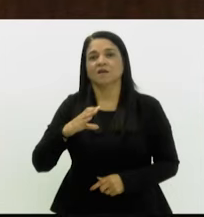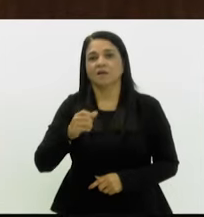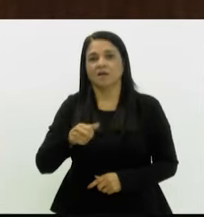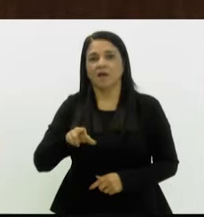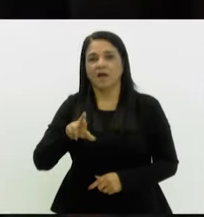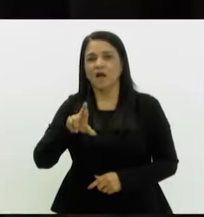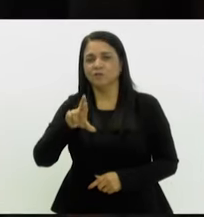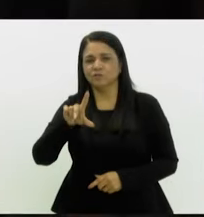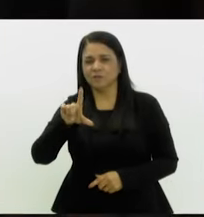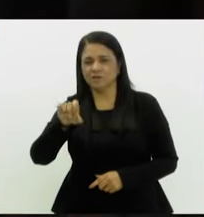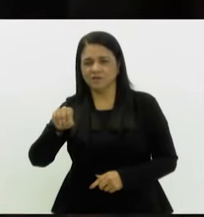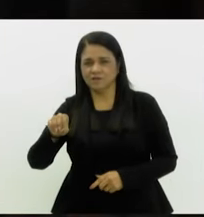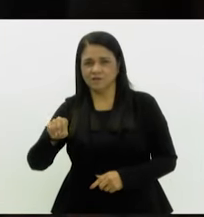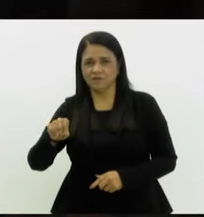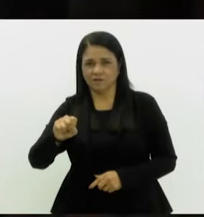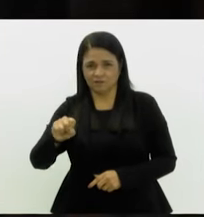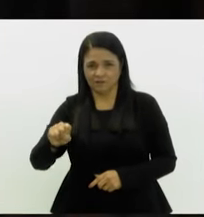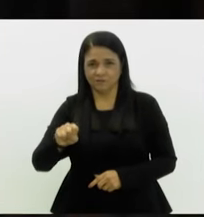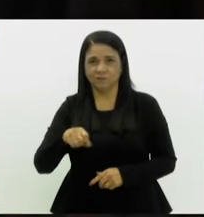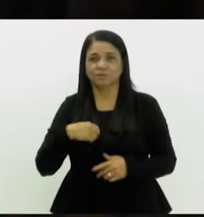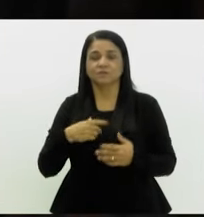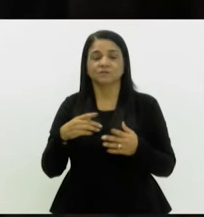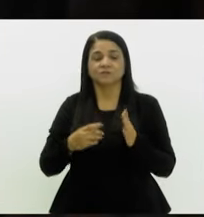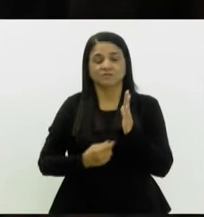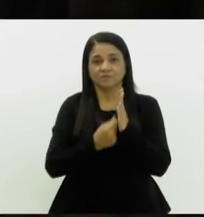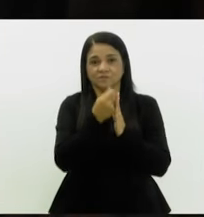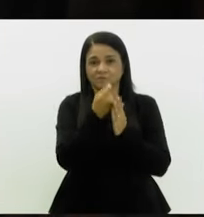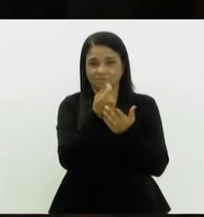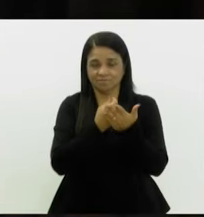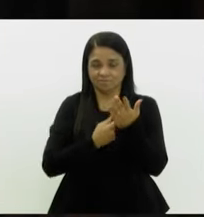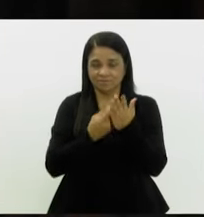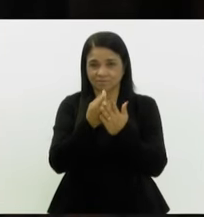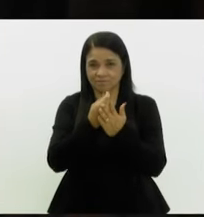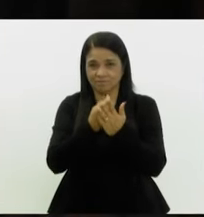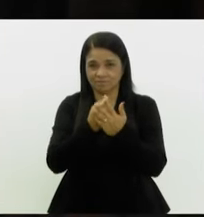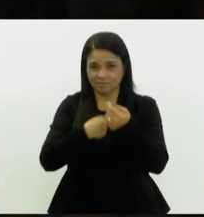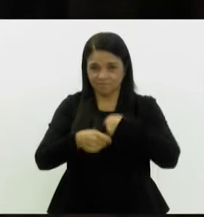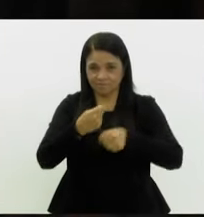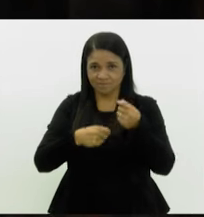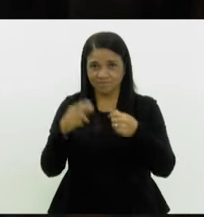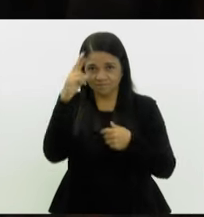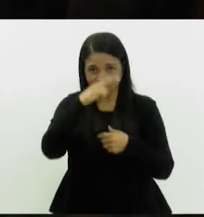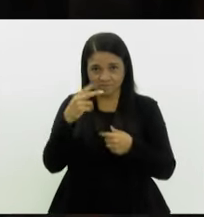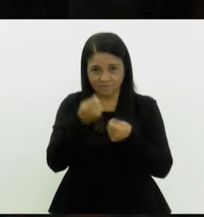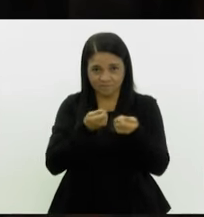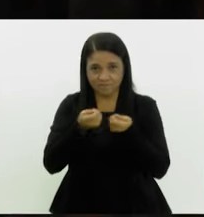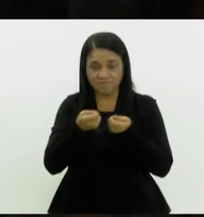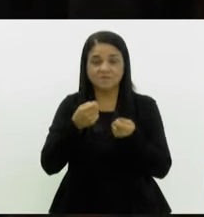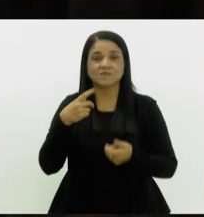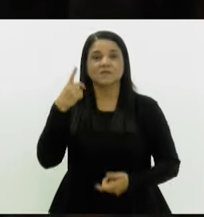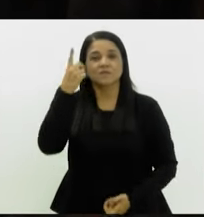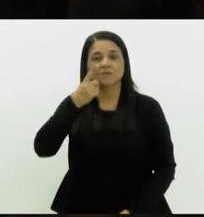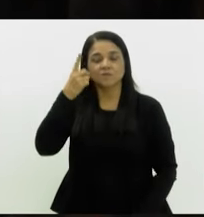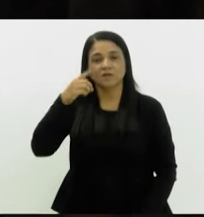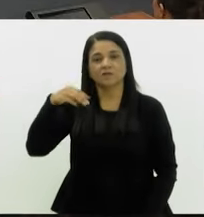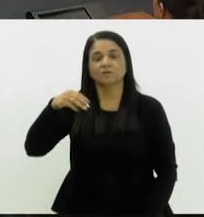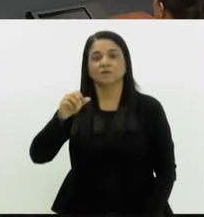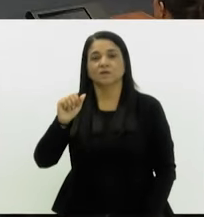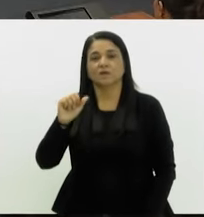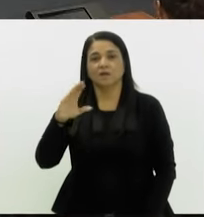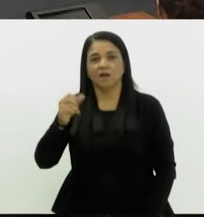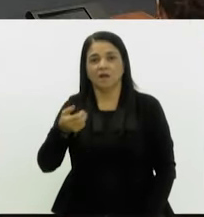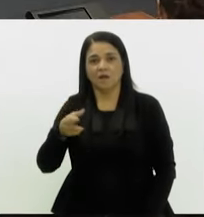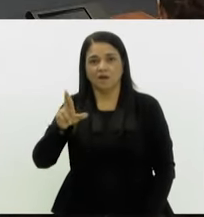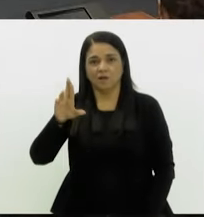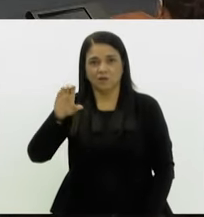Pela Comissão de Orçamento, Fiscalização Financeira e Controle, deputado André Correia. Deputado Carlos Macedo.